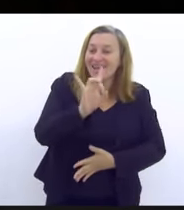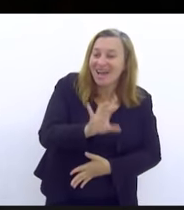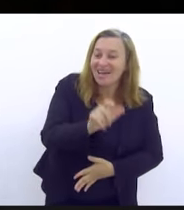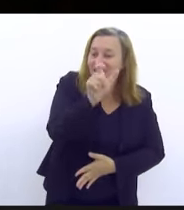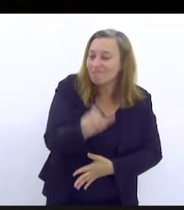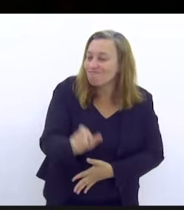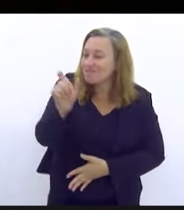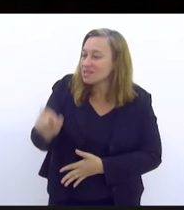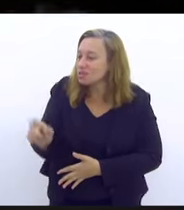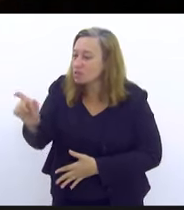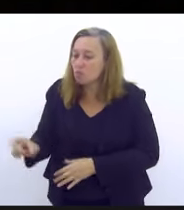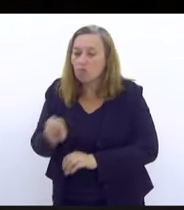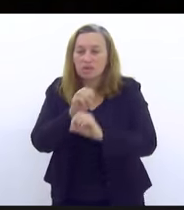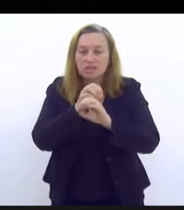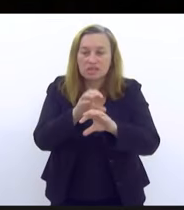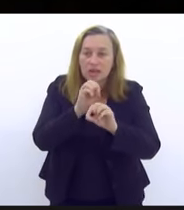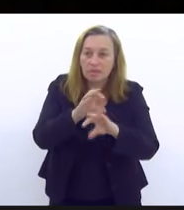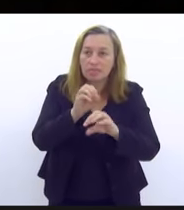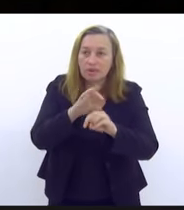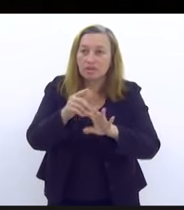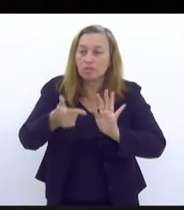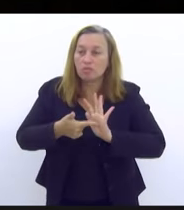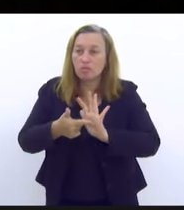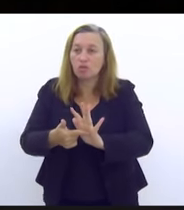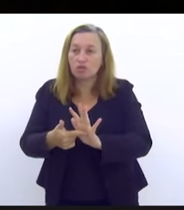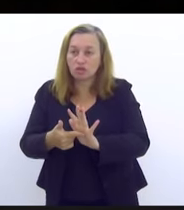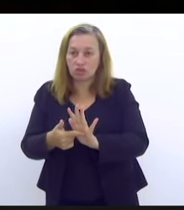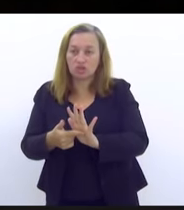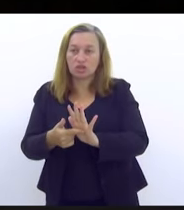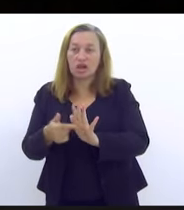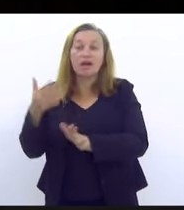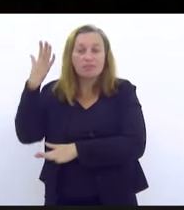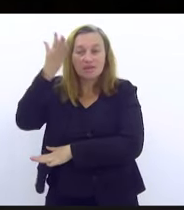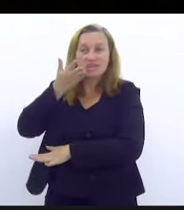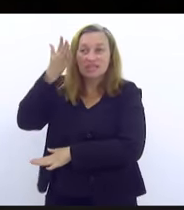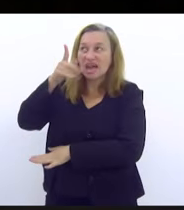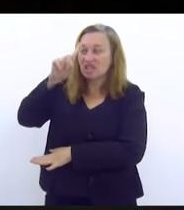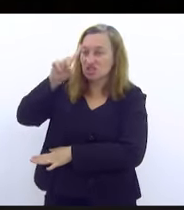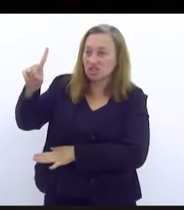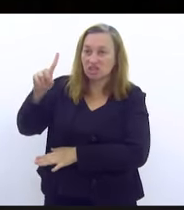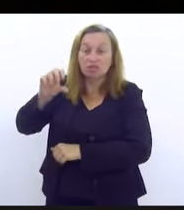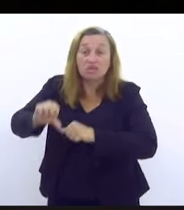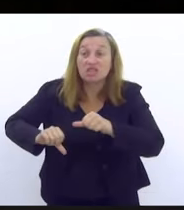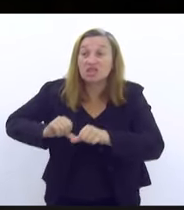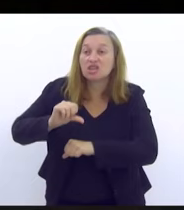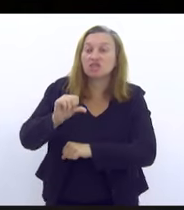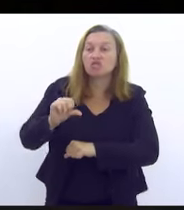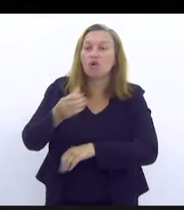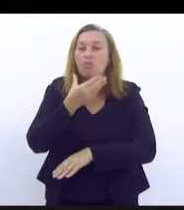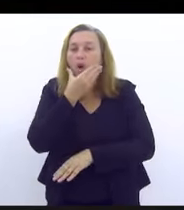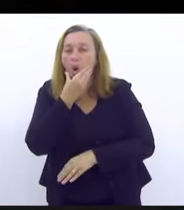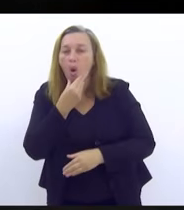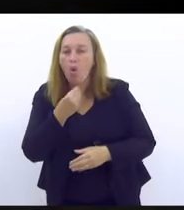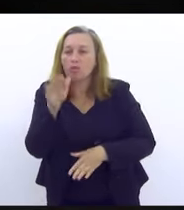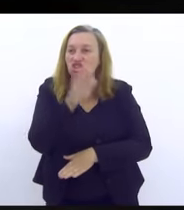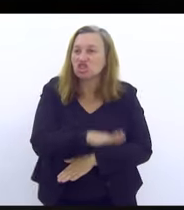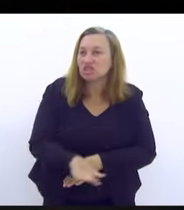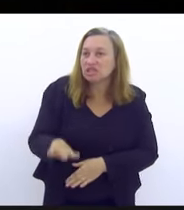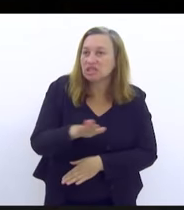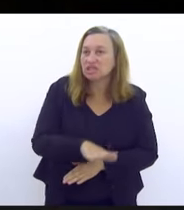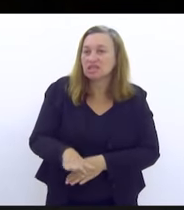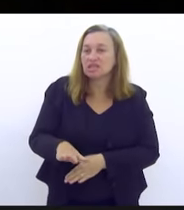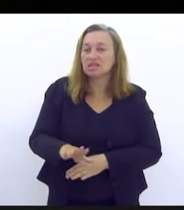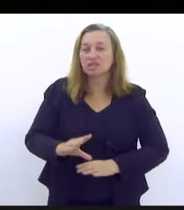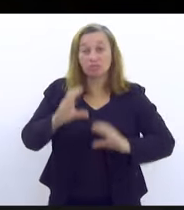aulinha que ela dá, ela traz essa palavra que transforma homens, crianças, num